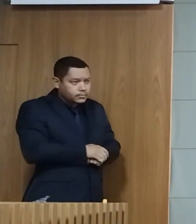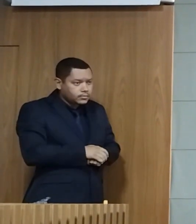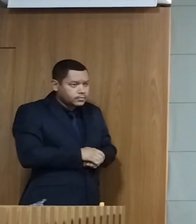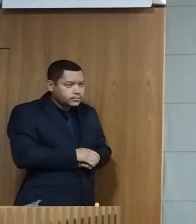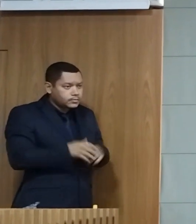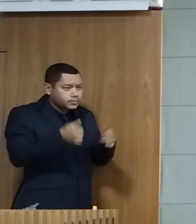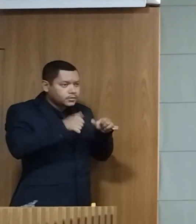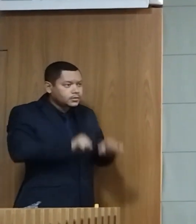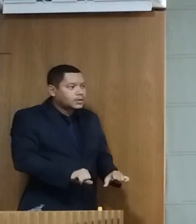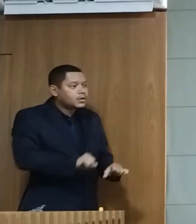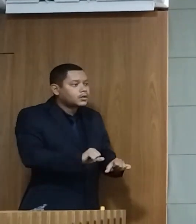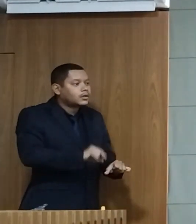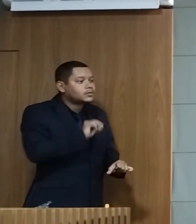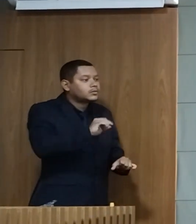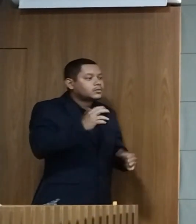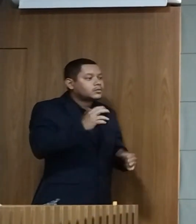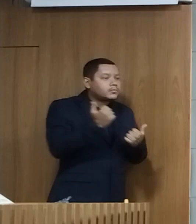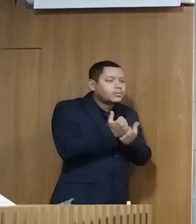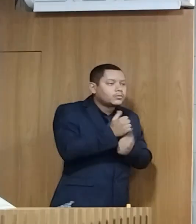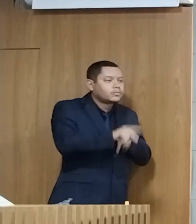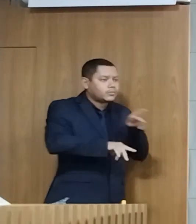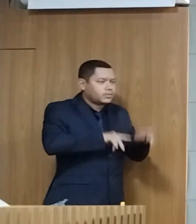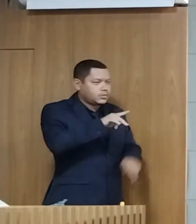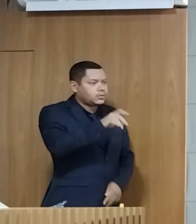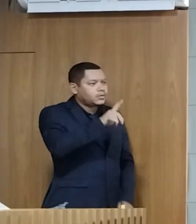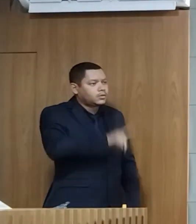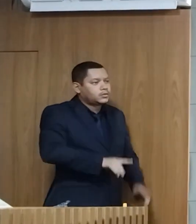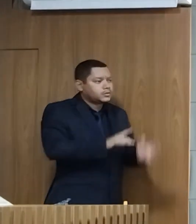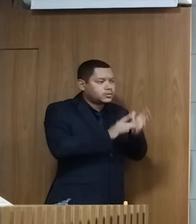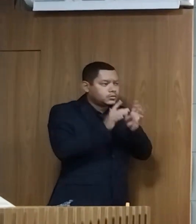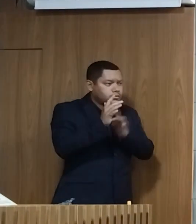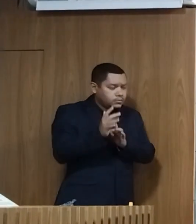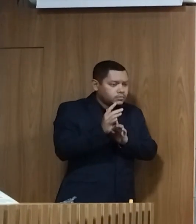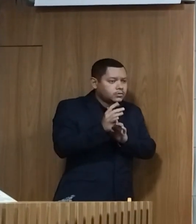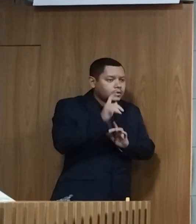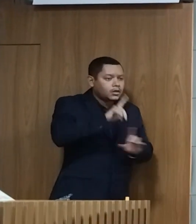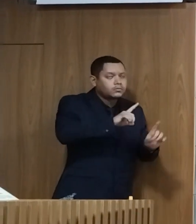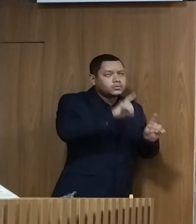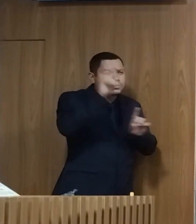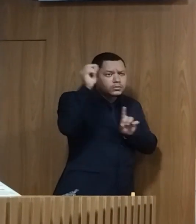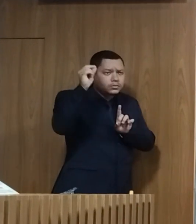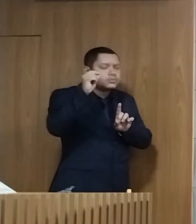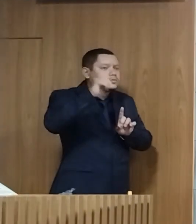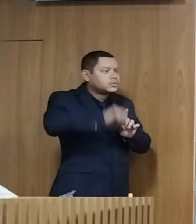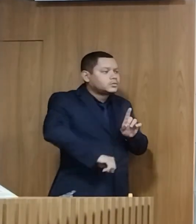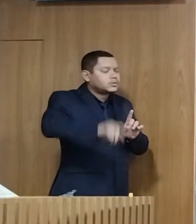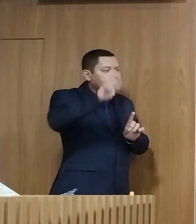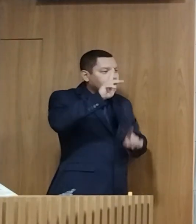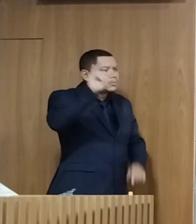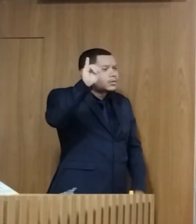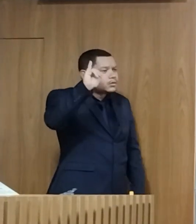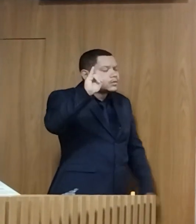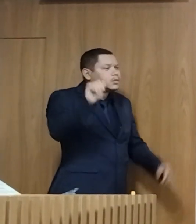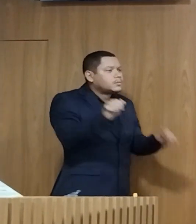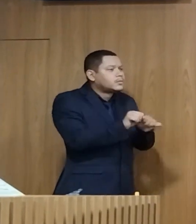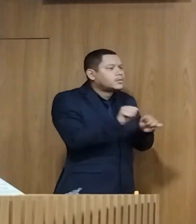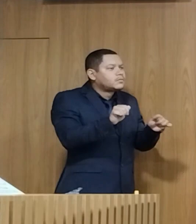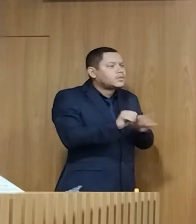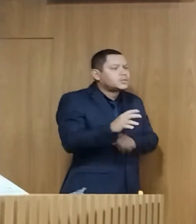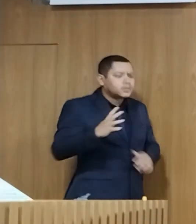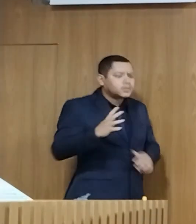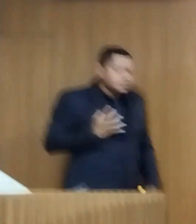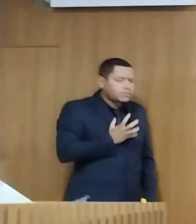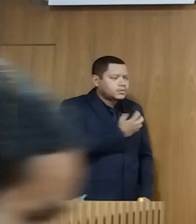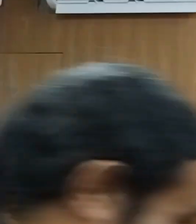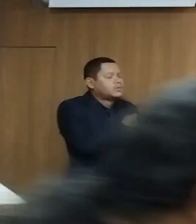uma chamada popular, um apoio popular? Jesus. Ele é o eleito pelo Pai para a nossa